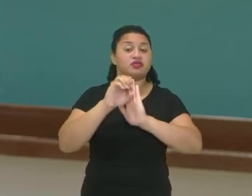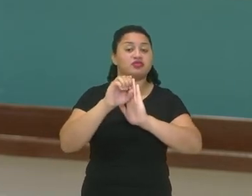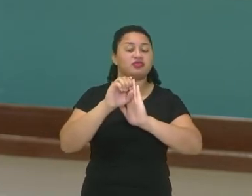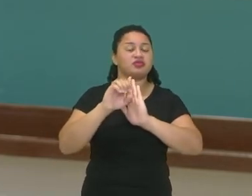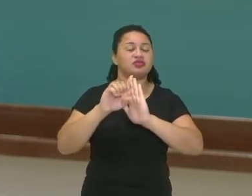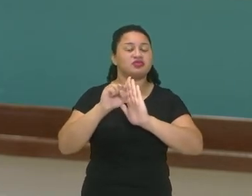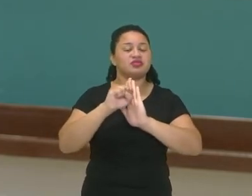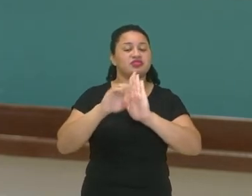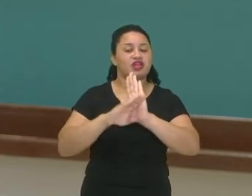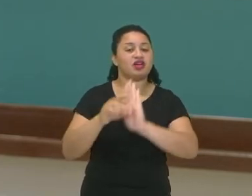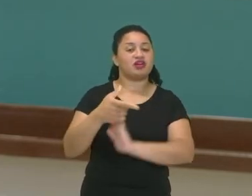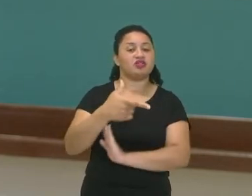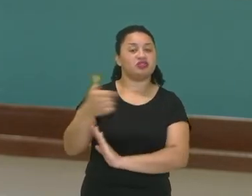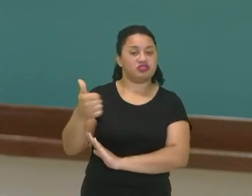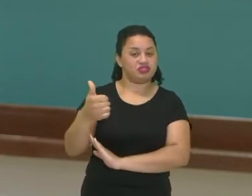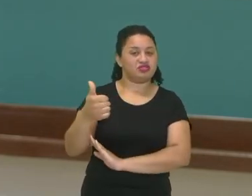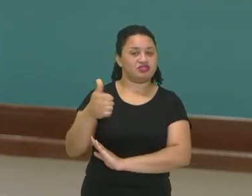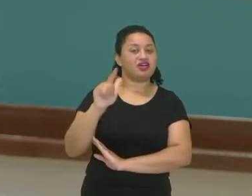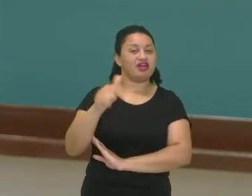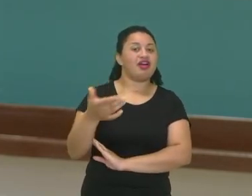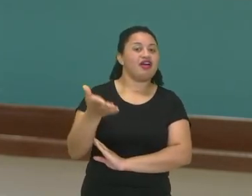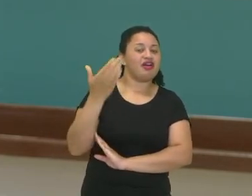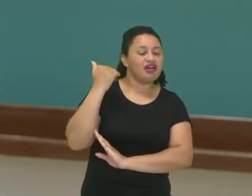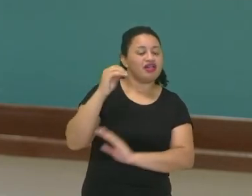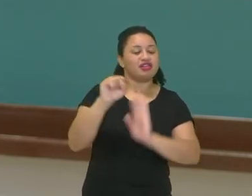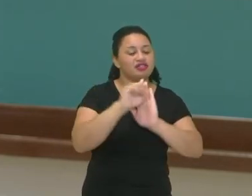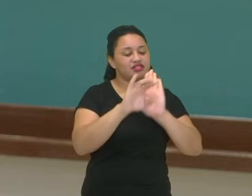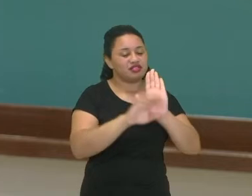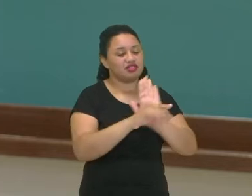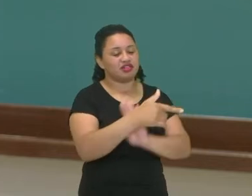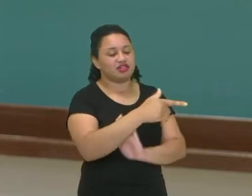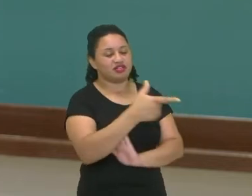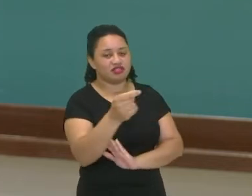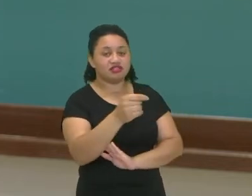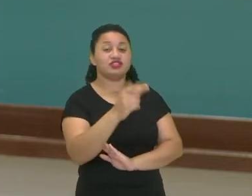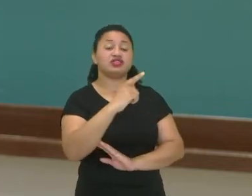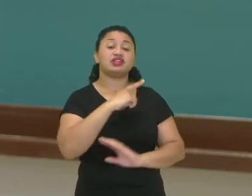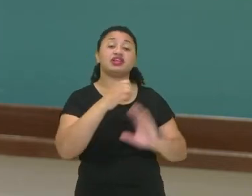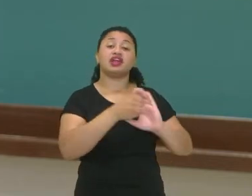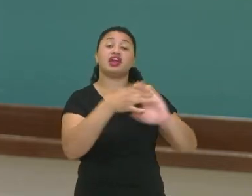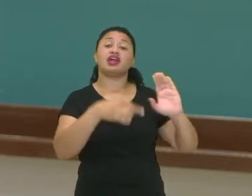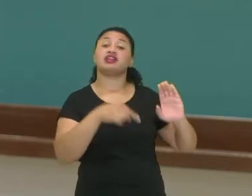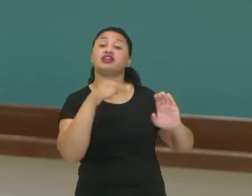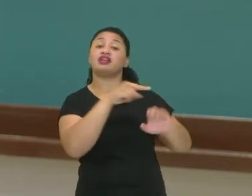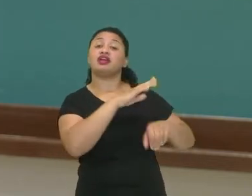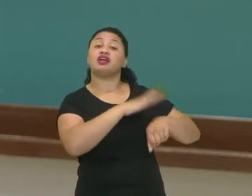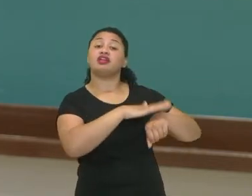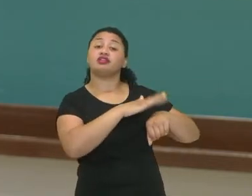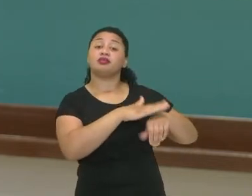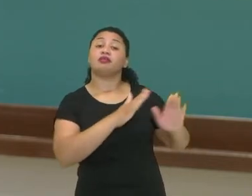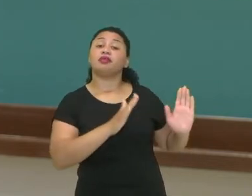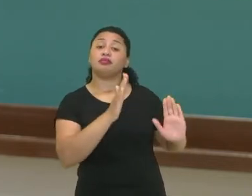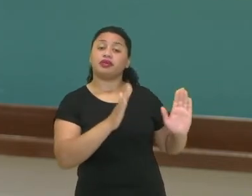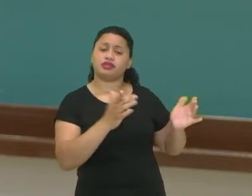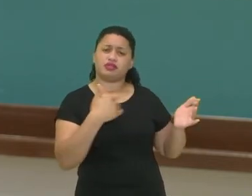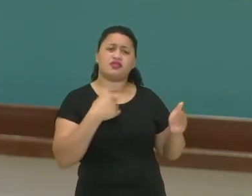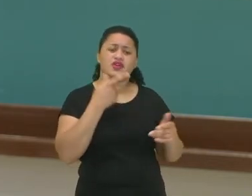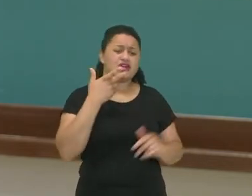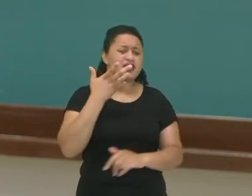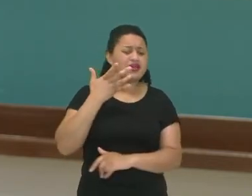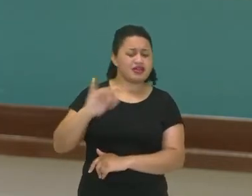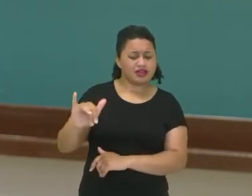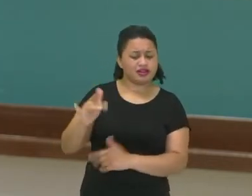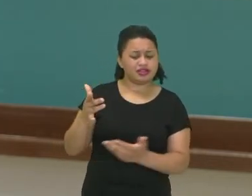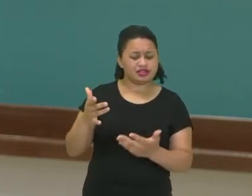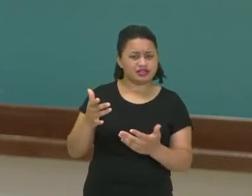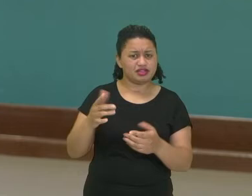uma crônica já antiga, é lá do século XX, que vai trazer características daquele momento. Vocês viram que fala de criança, com um